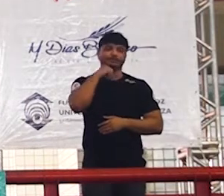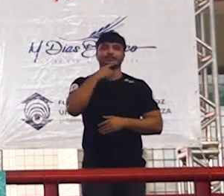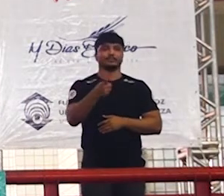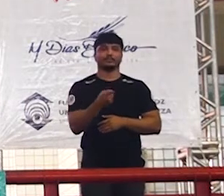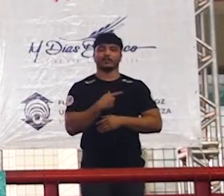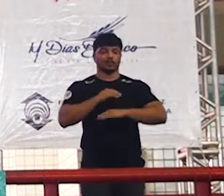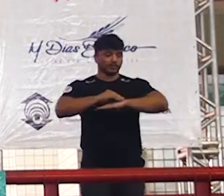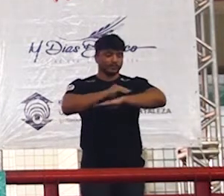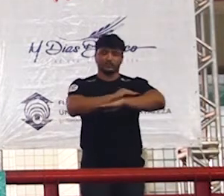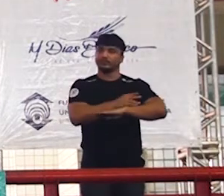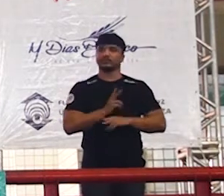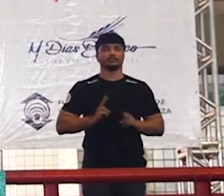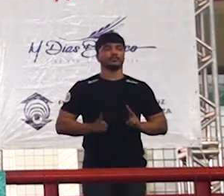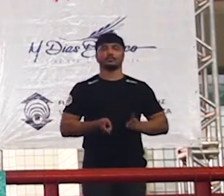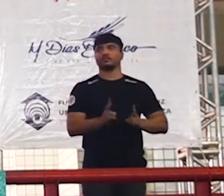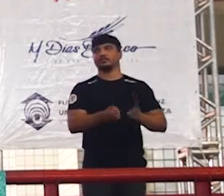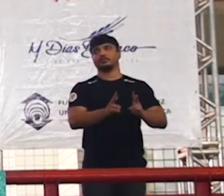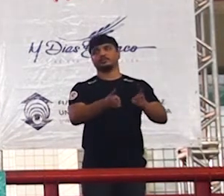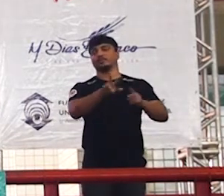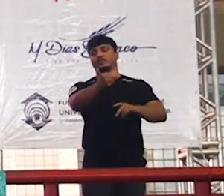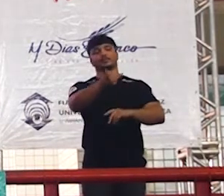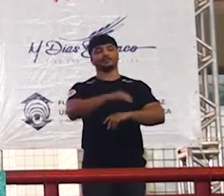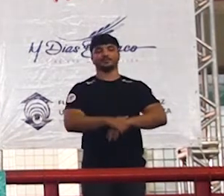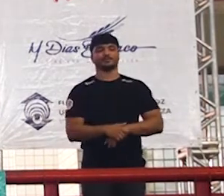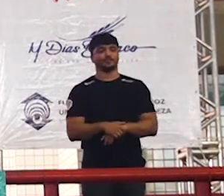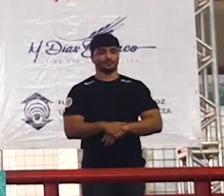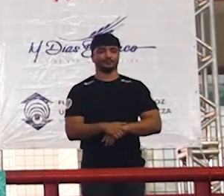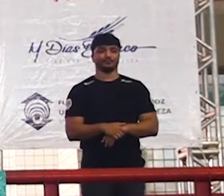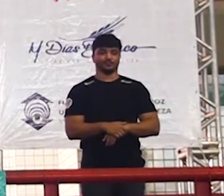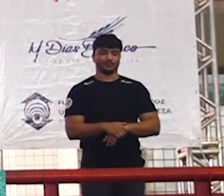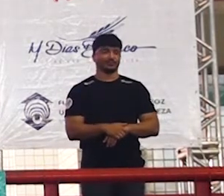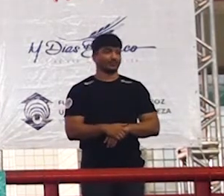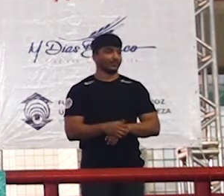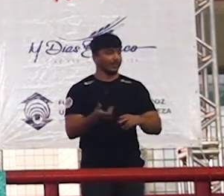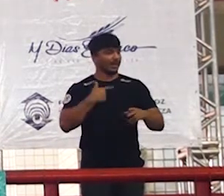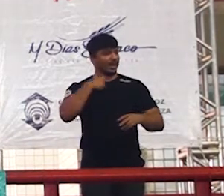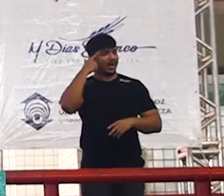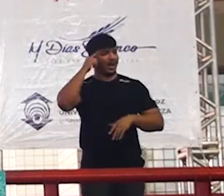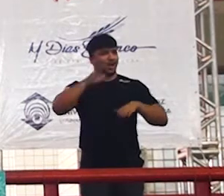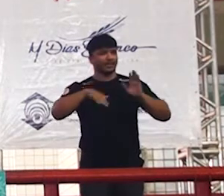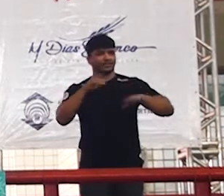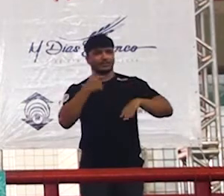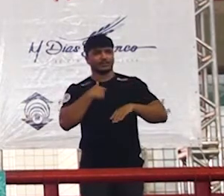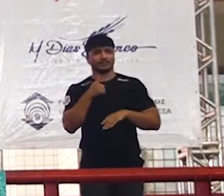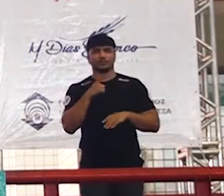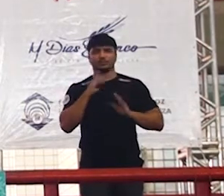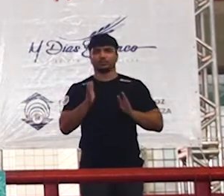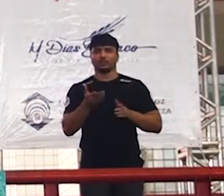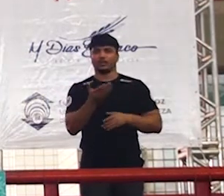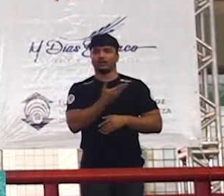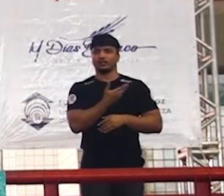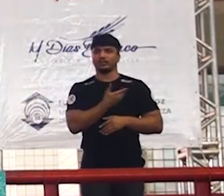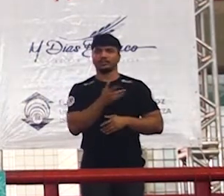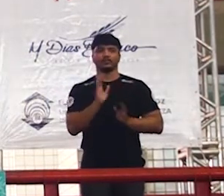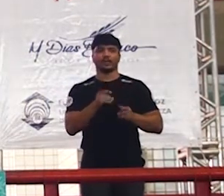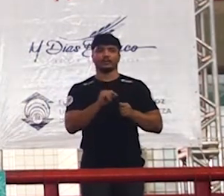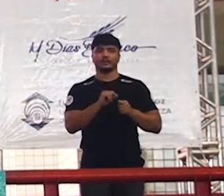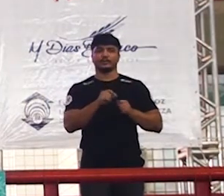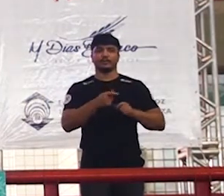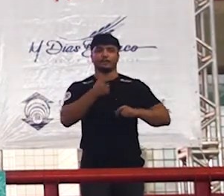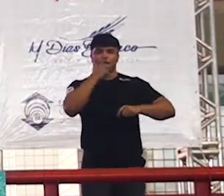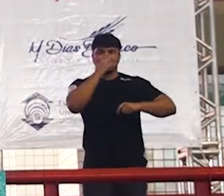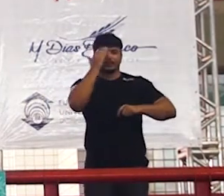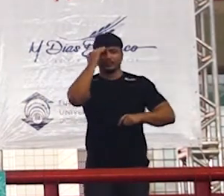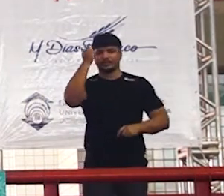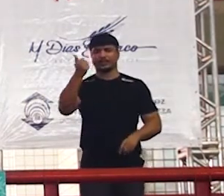para ser sapo, ponto. Né? Às vezes a gente vê, né, eu já tive várias amigas fazendo essa besteira. Sabe que o